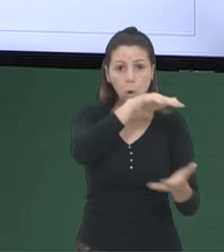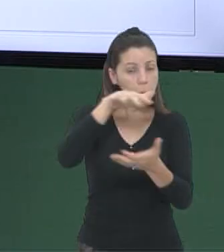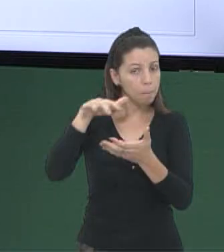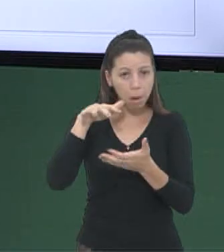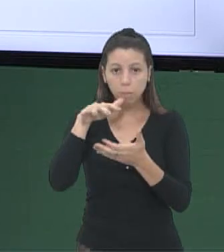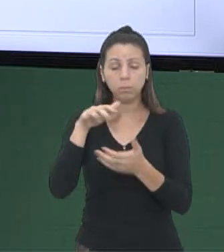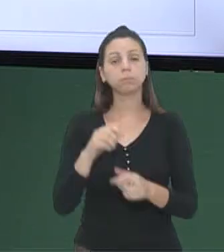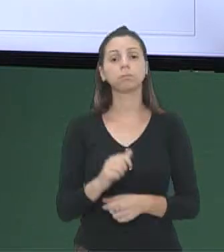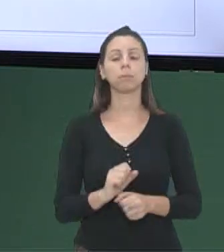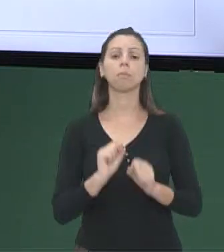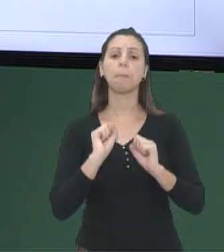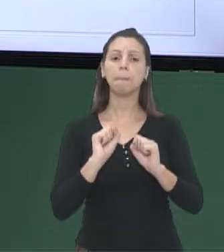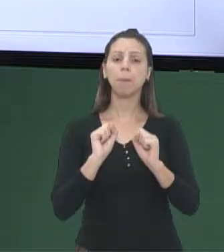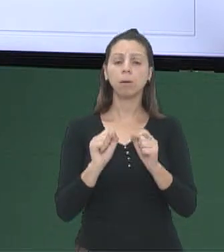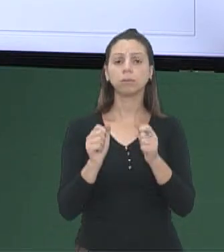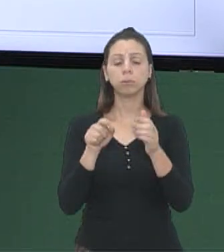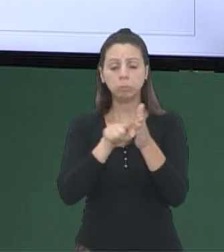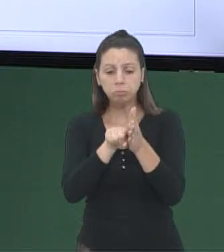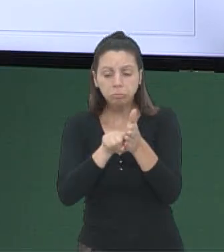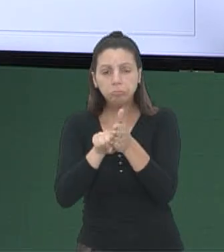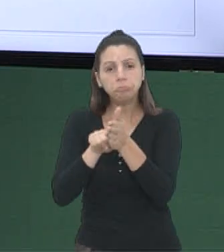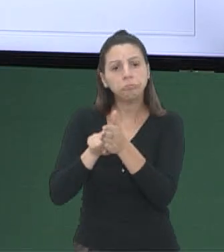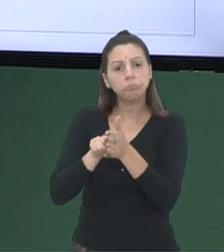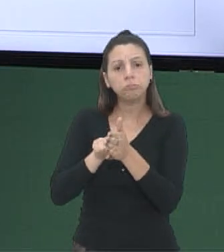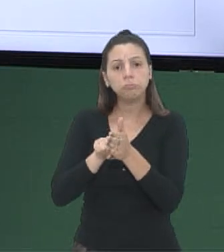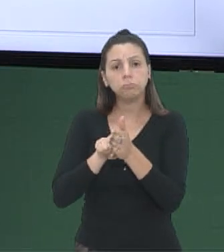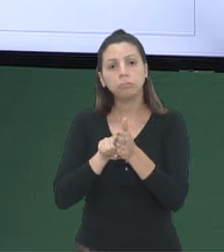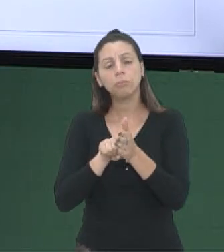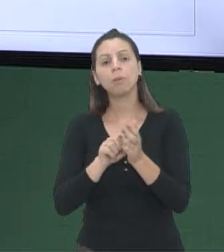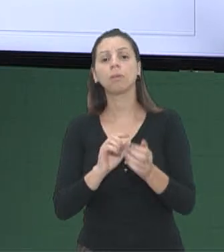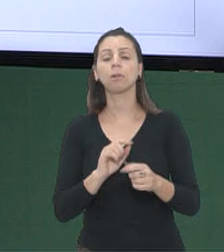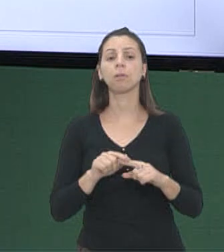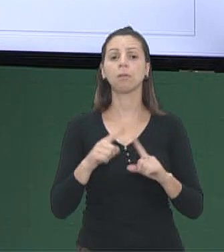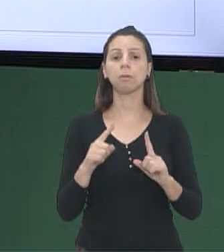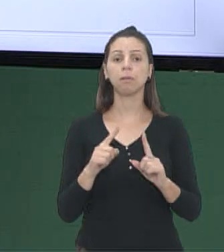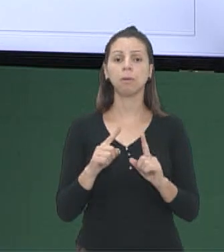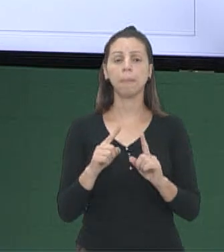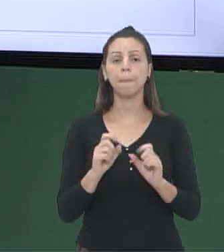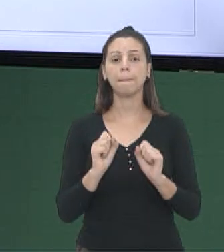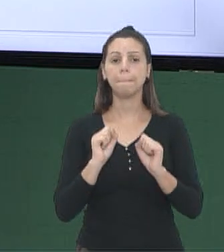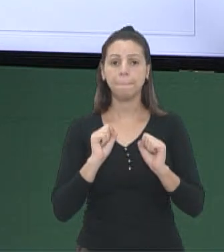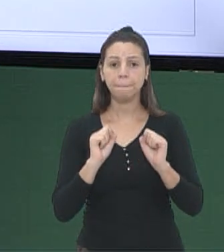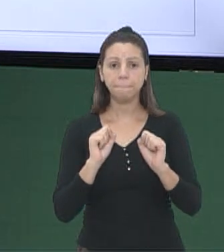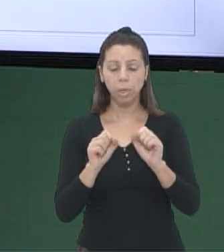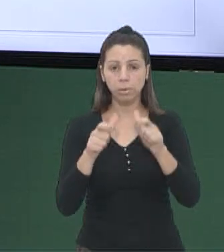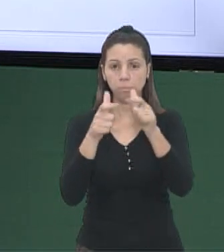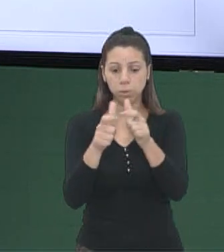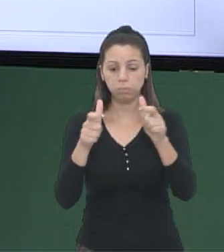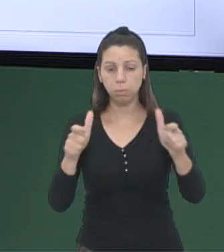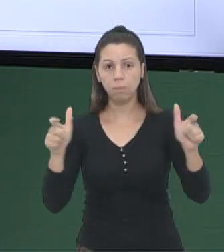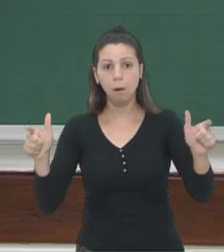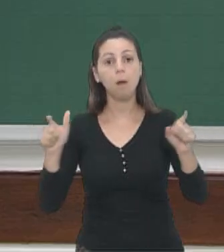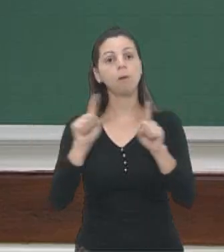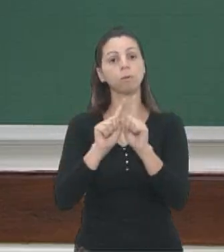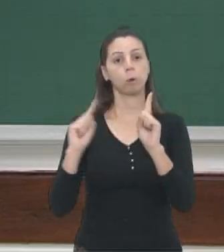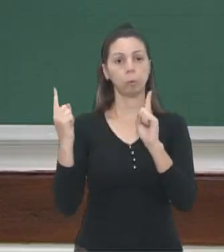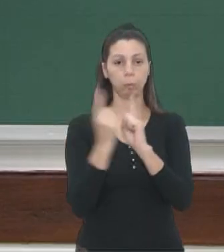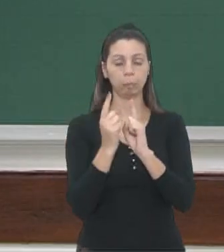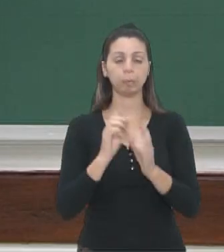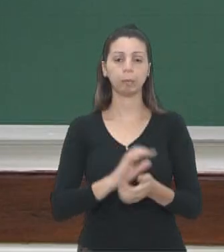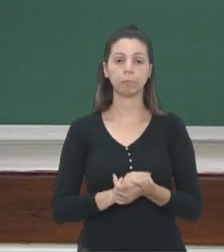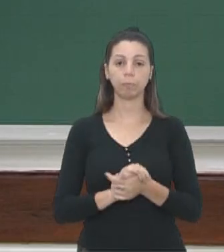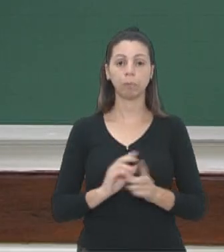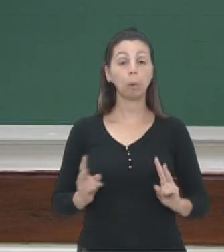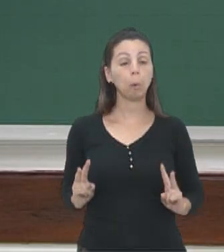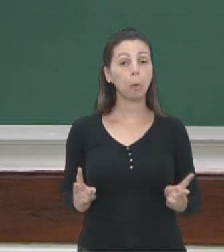de acordo com a esfera que nós estivermos estudando determinado fenômeno, é que nós vamos estar utilizando a escala geográfica. Dando